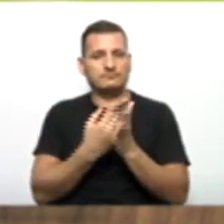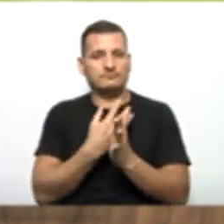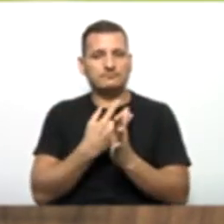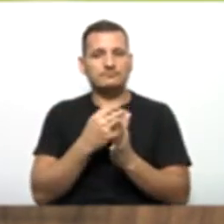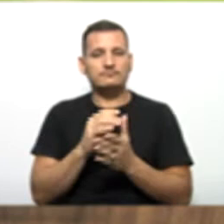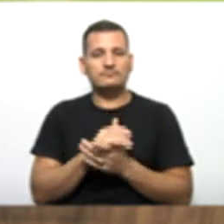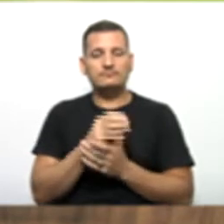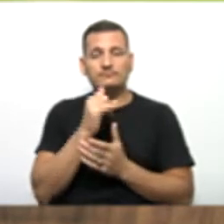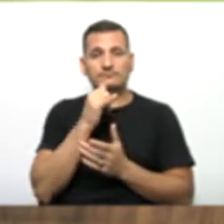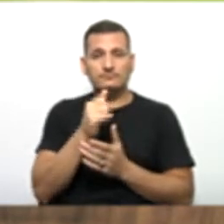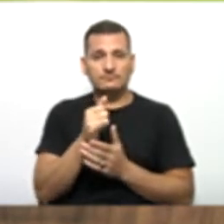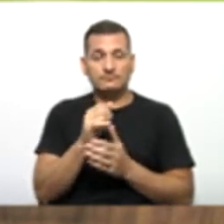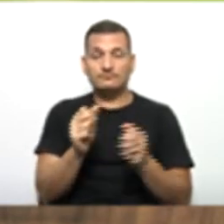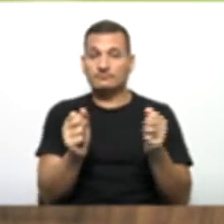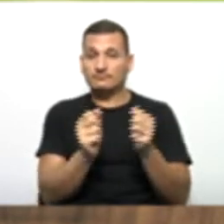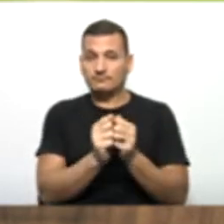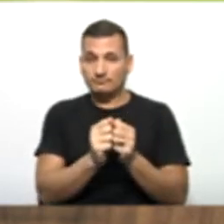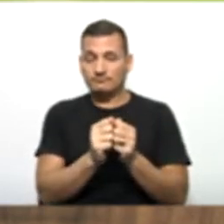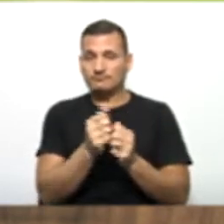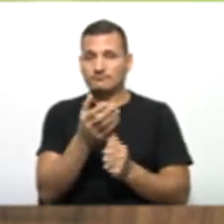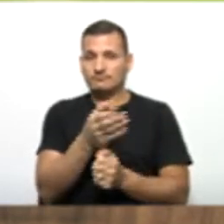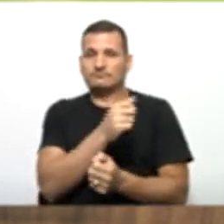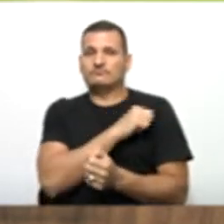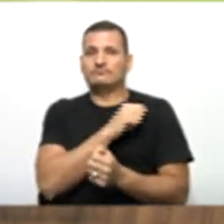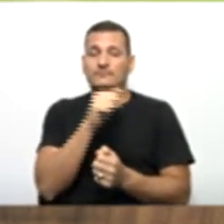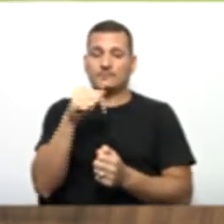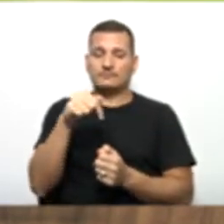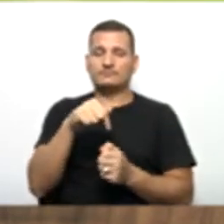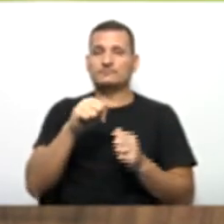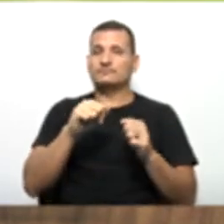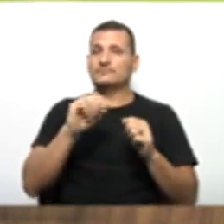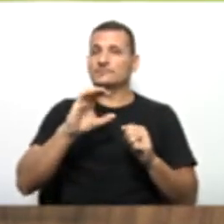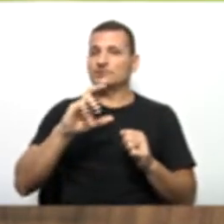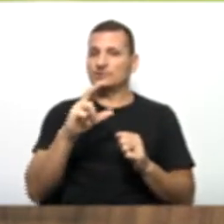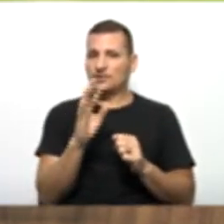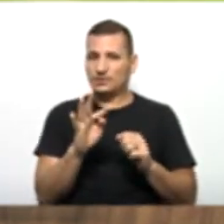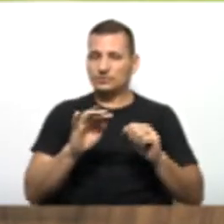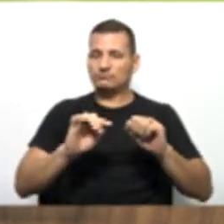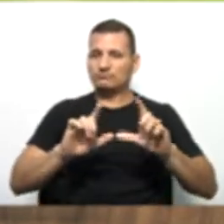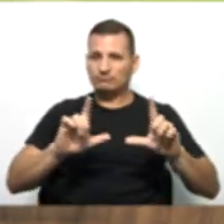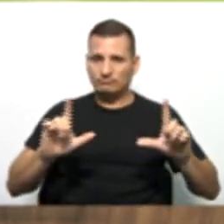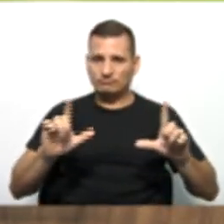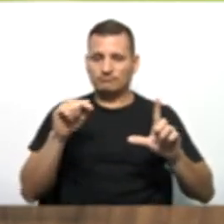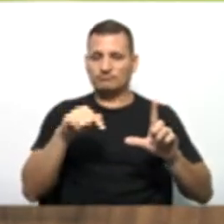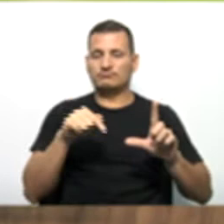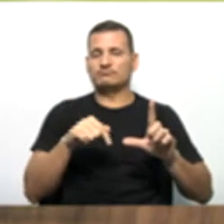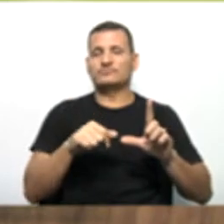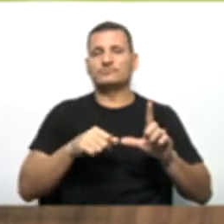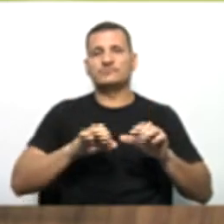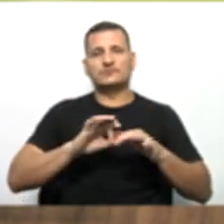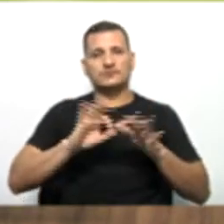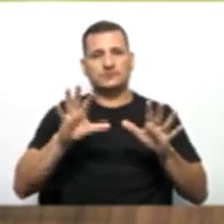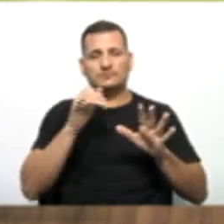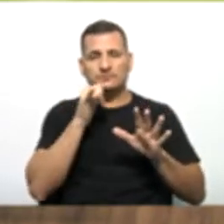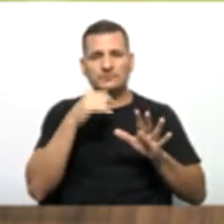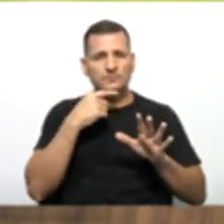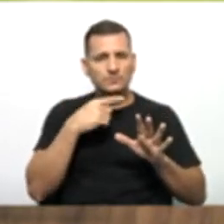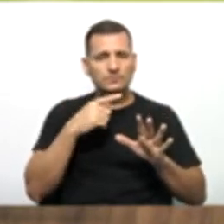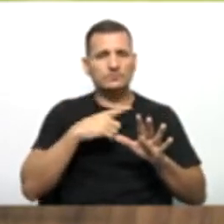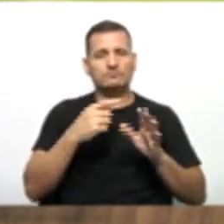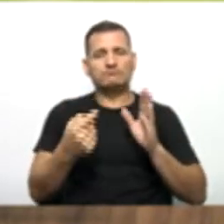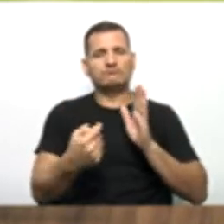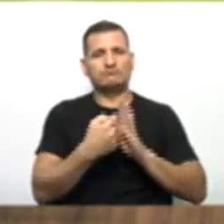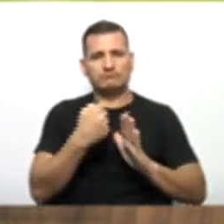estiver acompanhando com os alunos aí a gente vai ficar aberto no chat aqui durante toda a aula quem tiver dúvida tirar essas dúvidas agora para não ficar